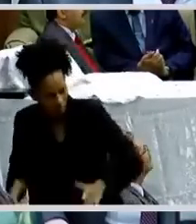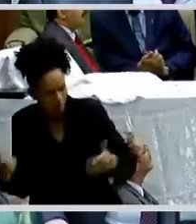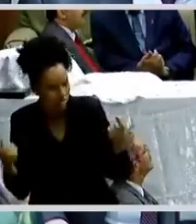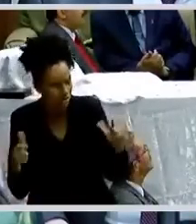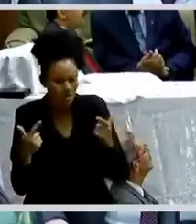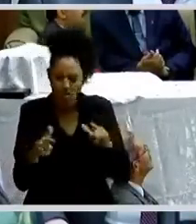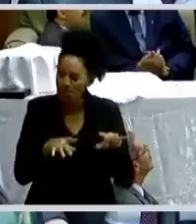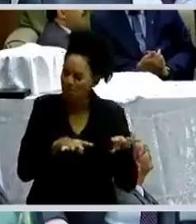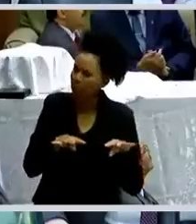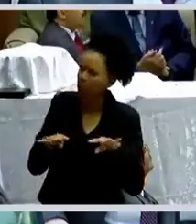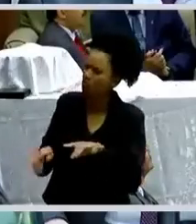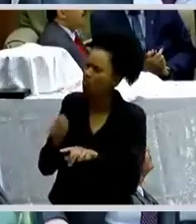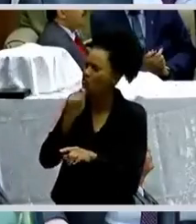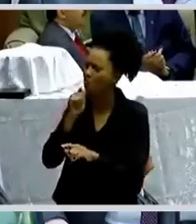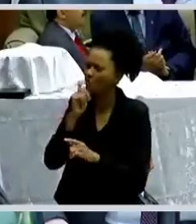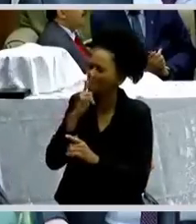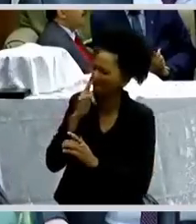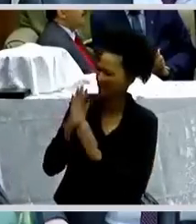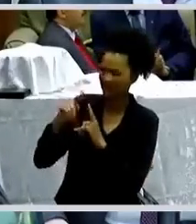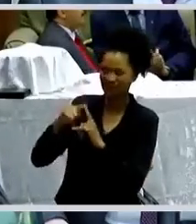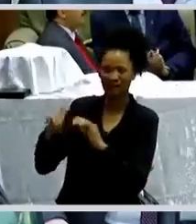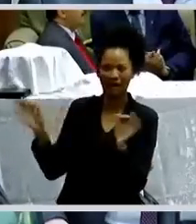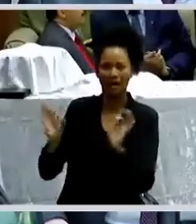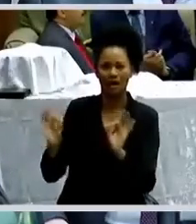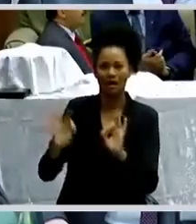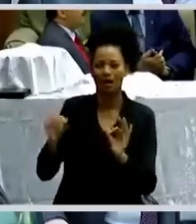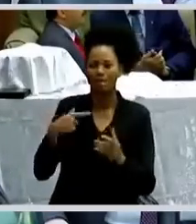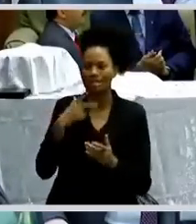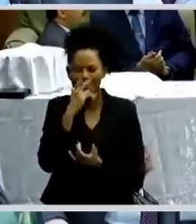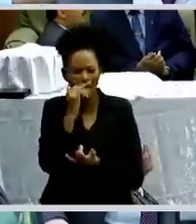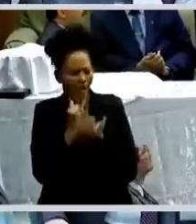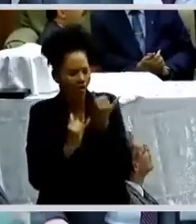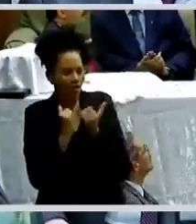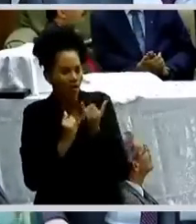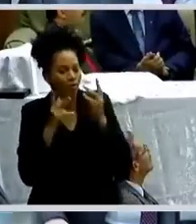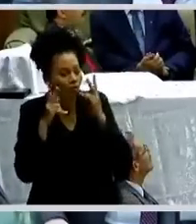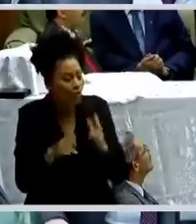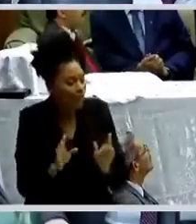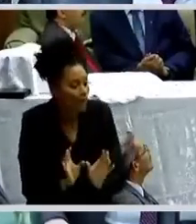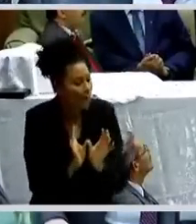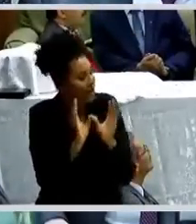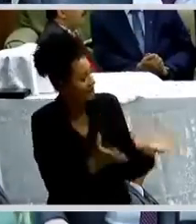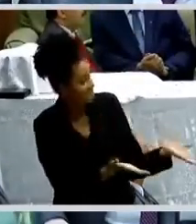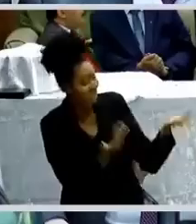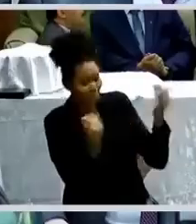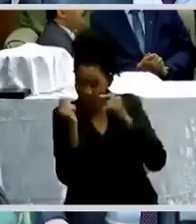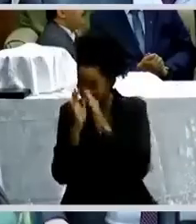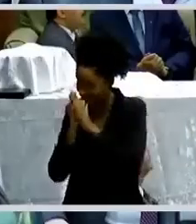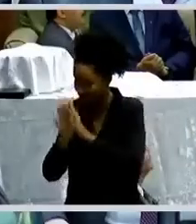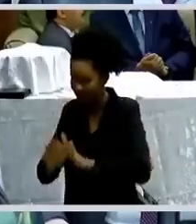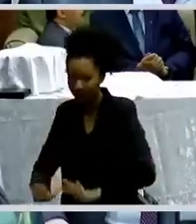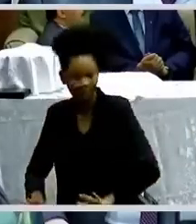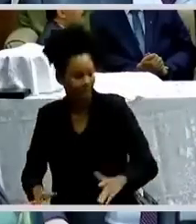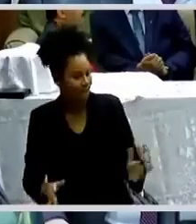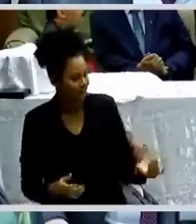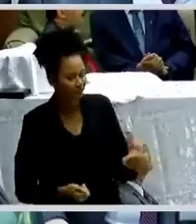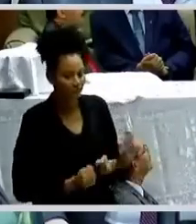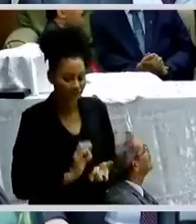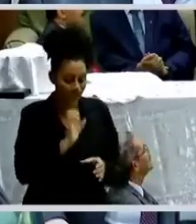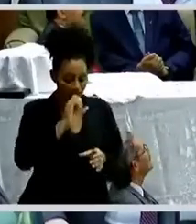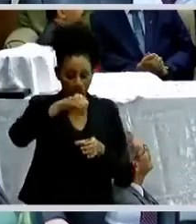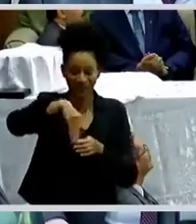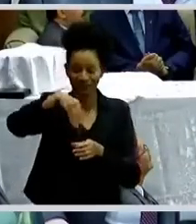aspecto ainda da congregação, eles vinham para, como se fosse hoje a Santa Ceia, vamos adorar. Aí trazia as